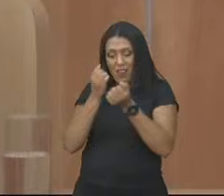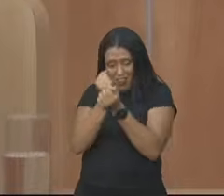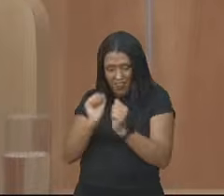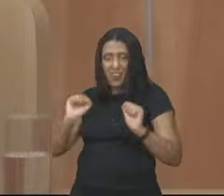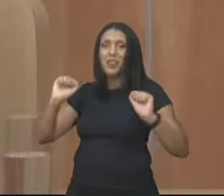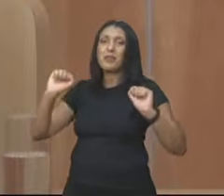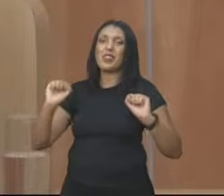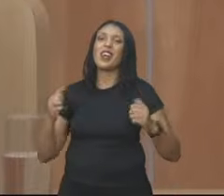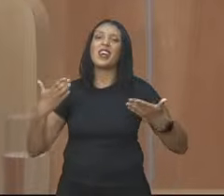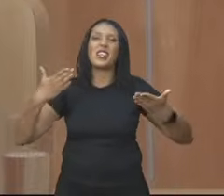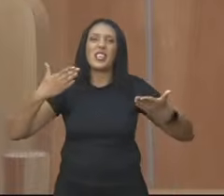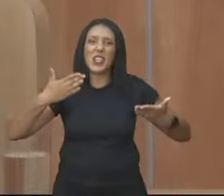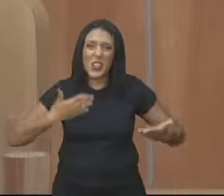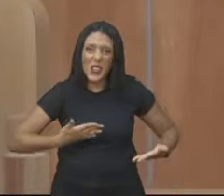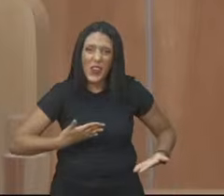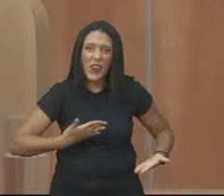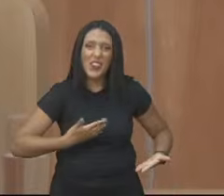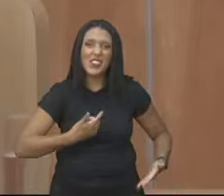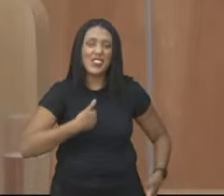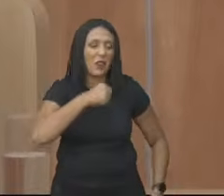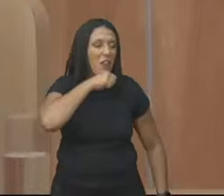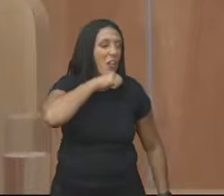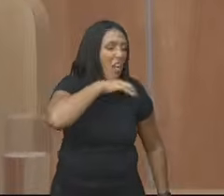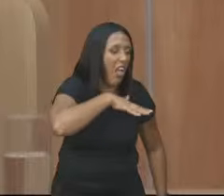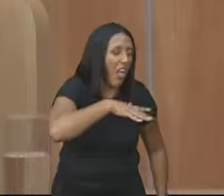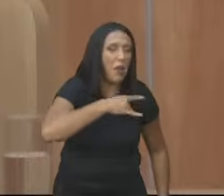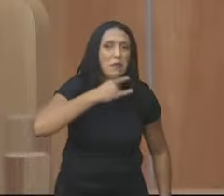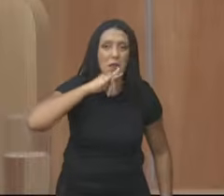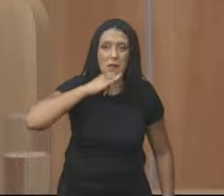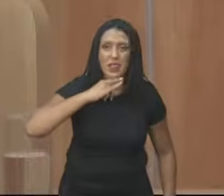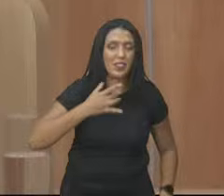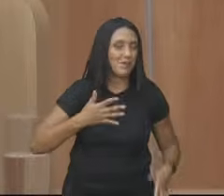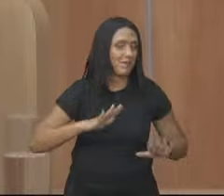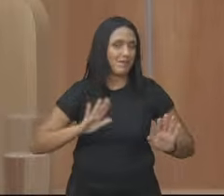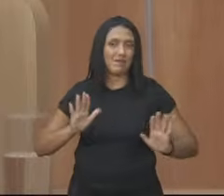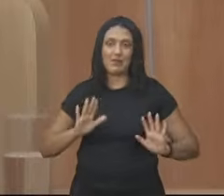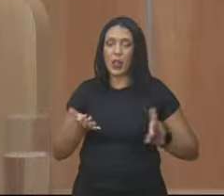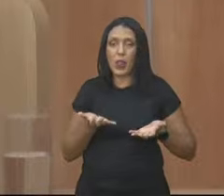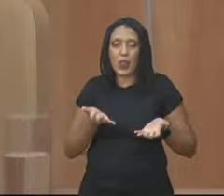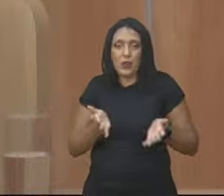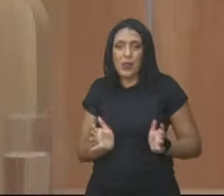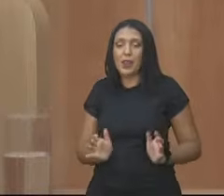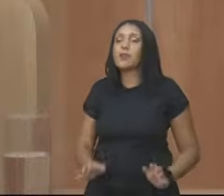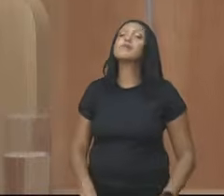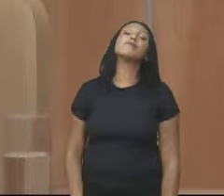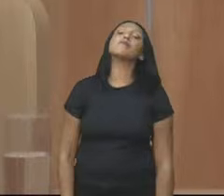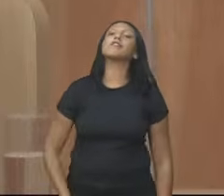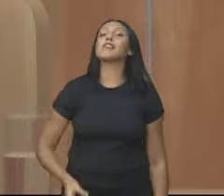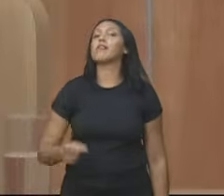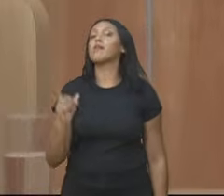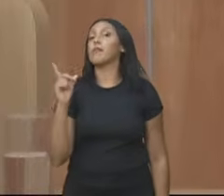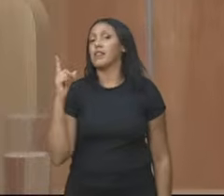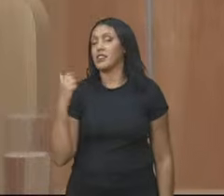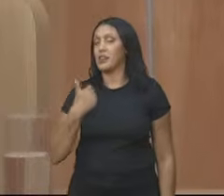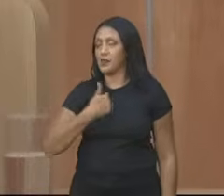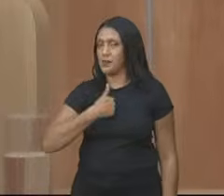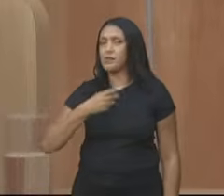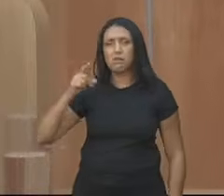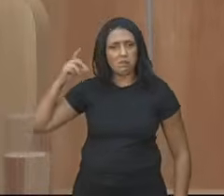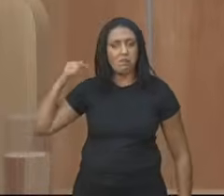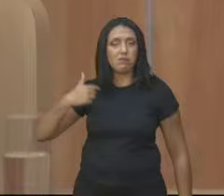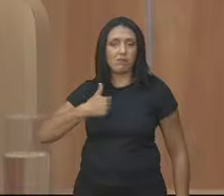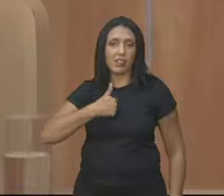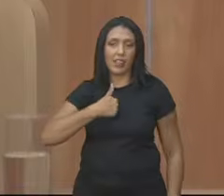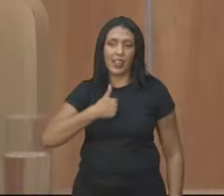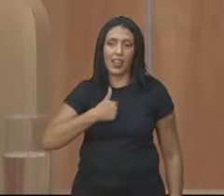um dia eu fui no restaurante, fui almoçar, estava na sessão de cama, estava me vestido desta forma, estava de